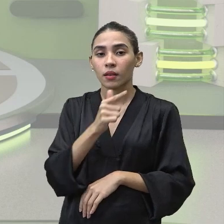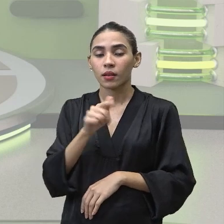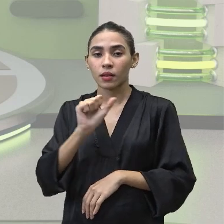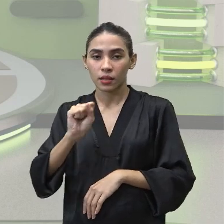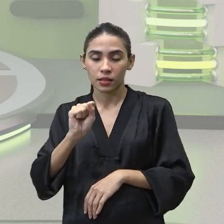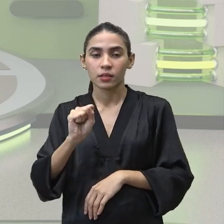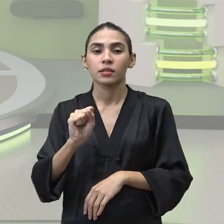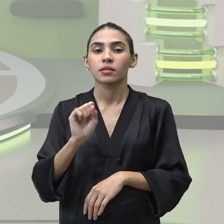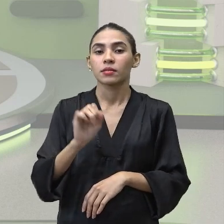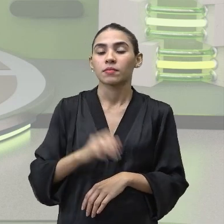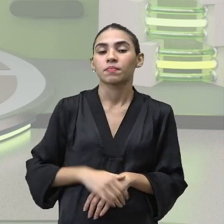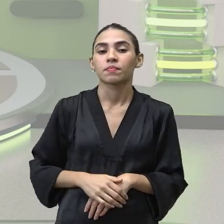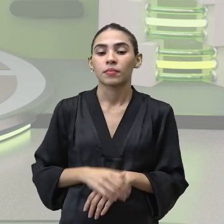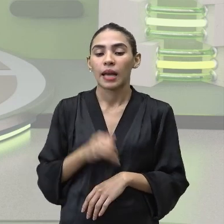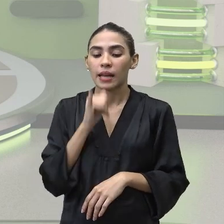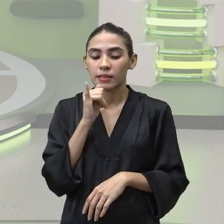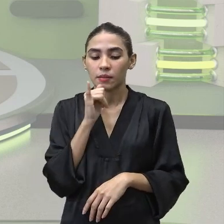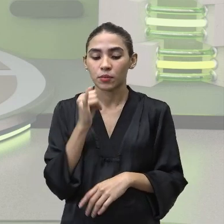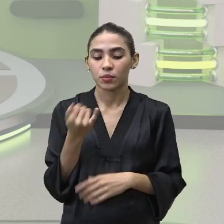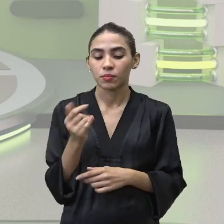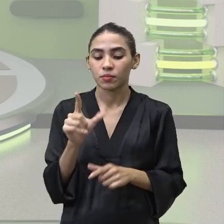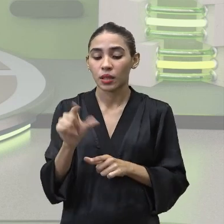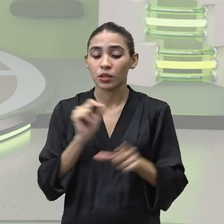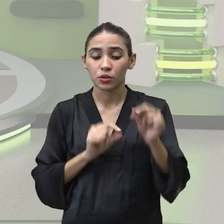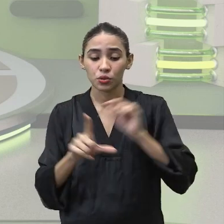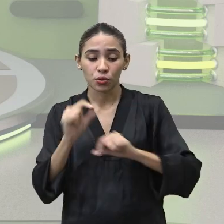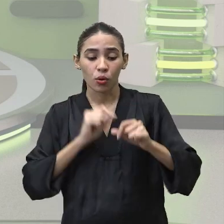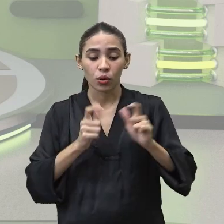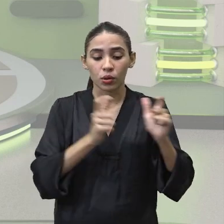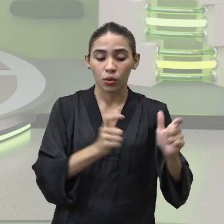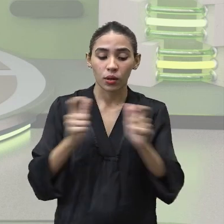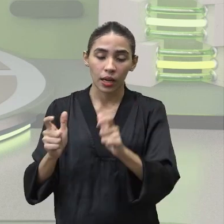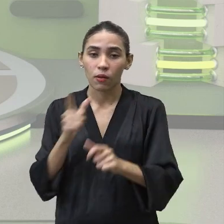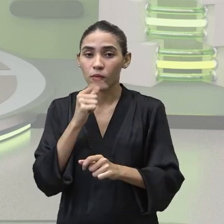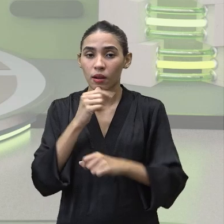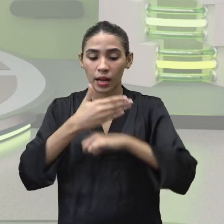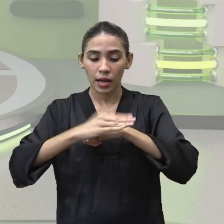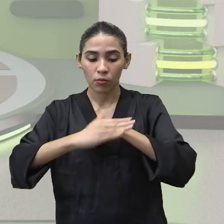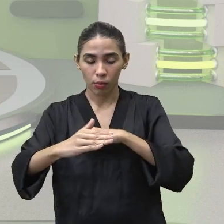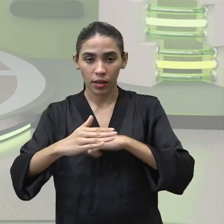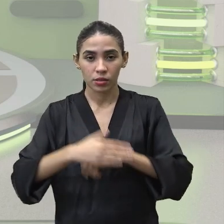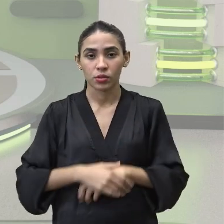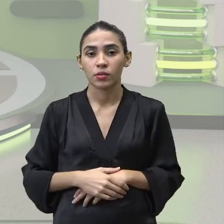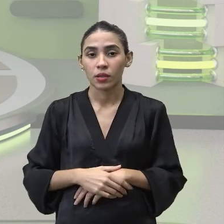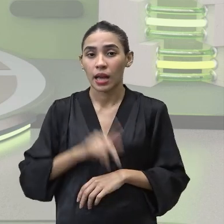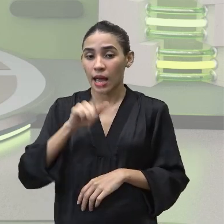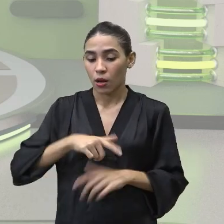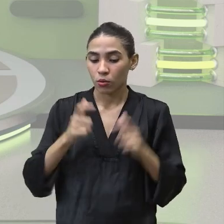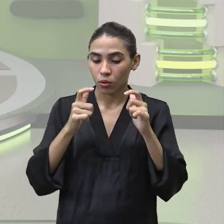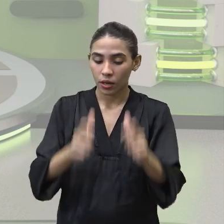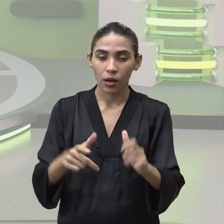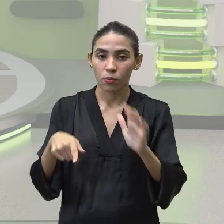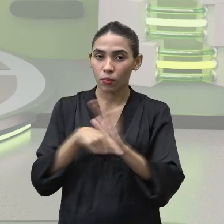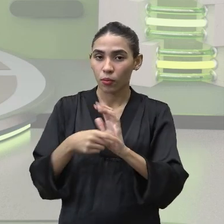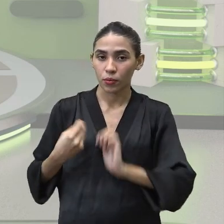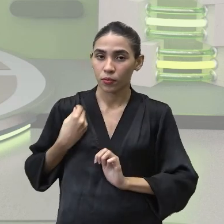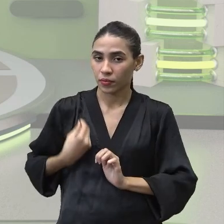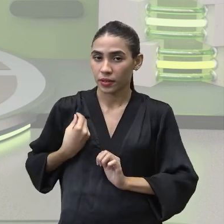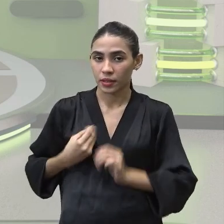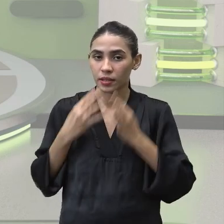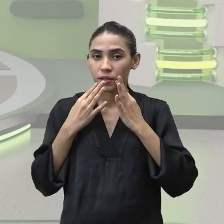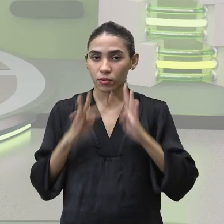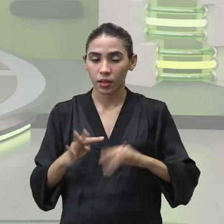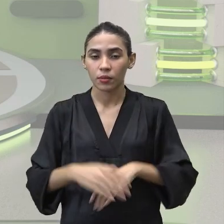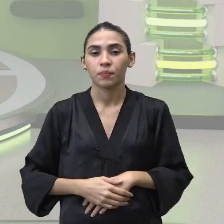vão escolher locais aquáticos ou semiaquáticos, é o habitat delas natural. Elas vão